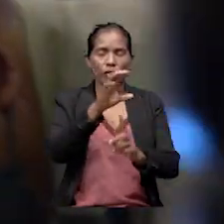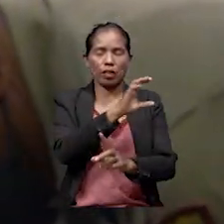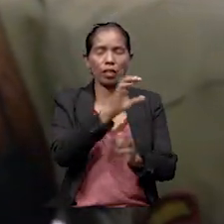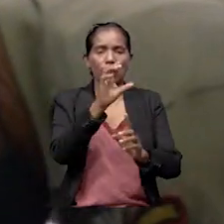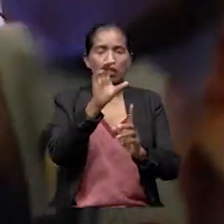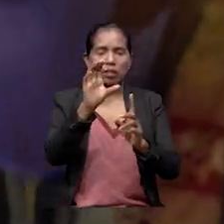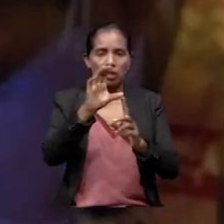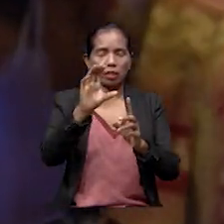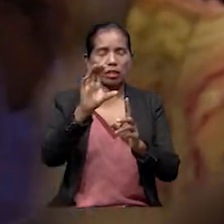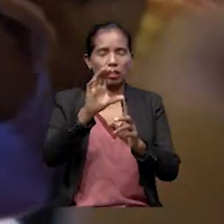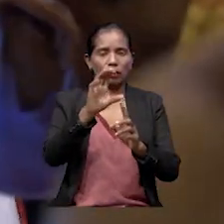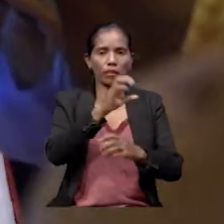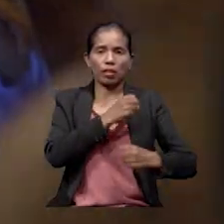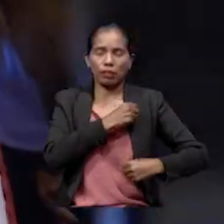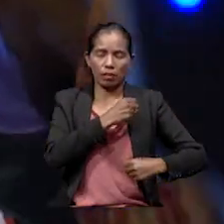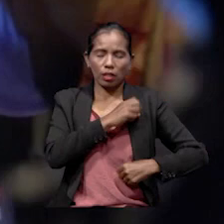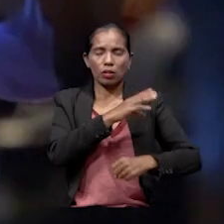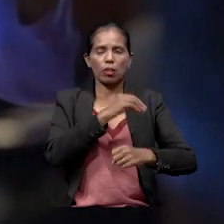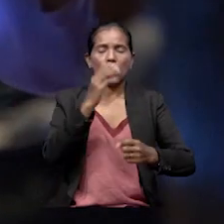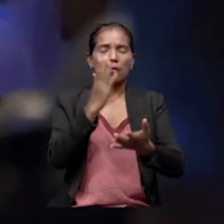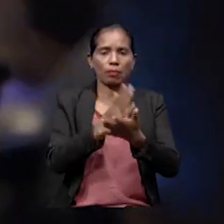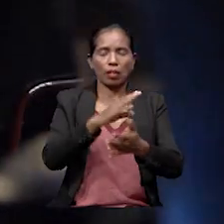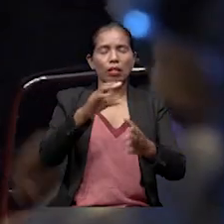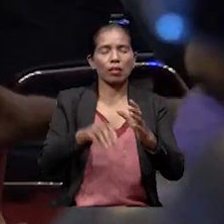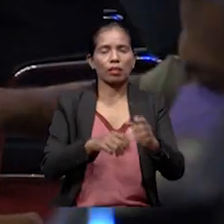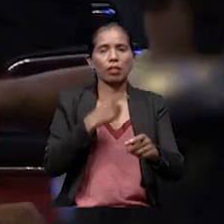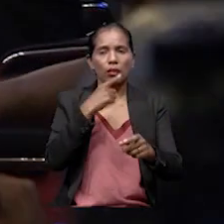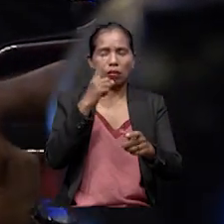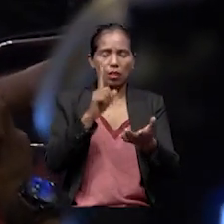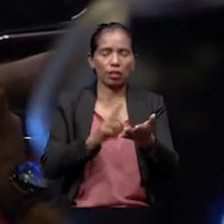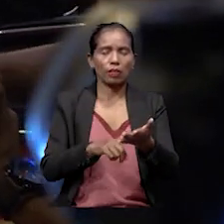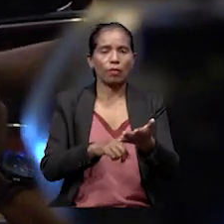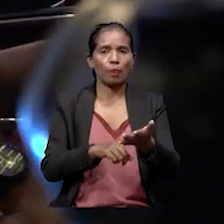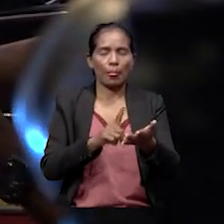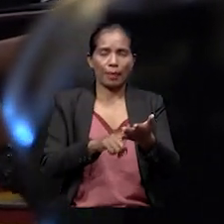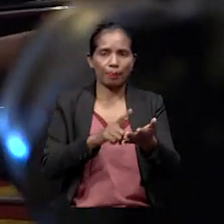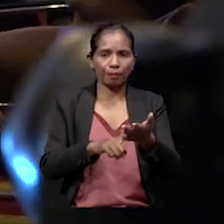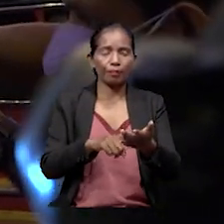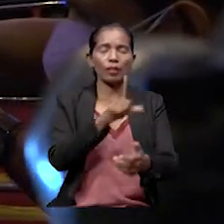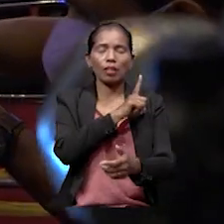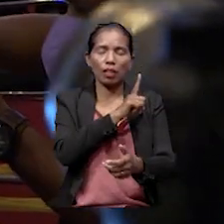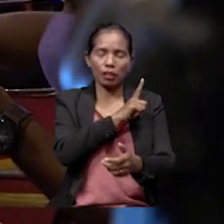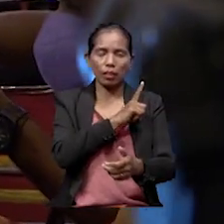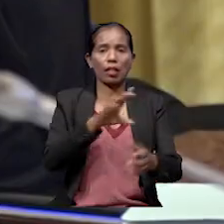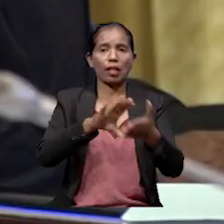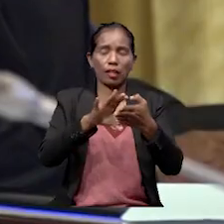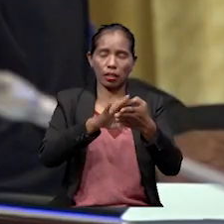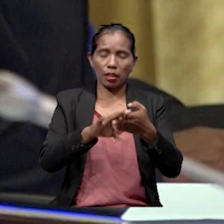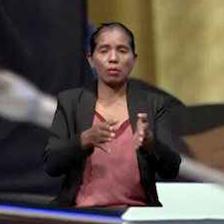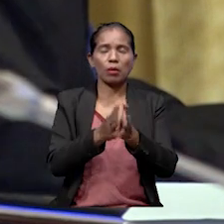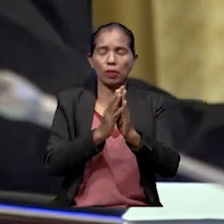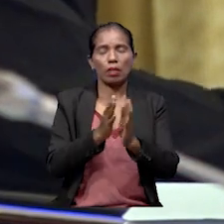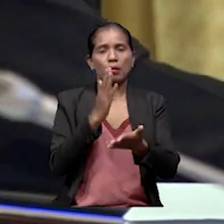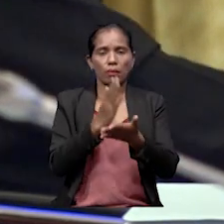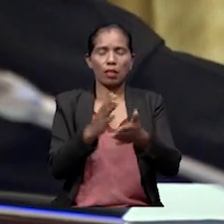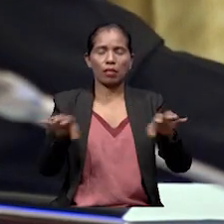General Força Armada Nian. Liu discute com a carta reforma chefe Estado-Maior General FFDTL, Tenente